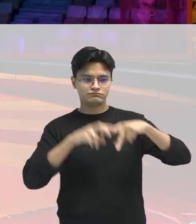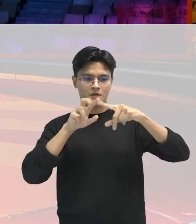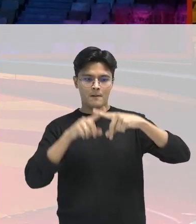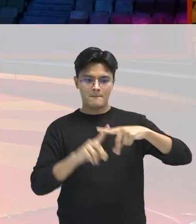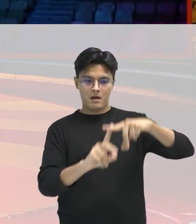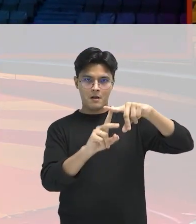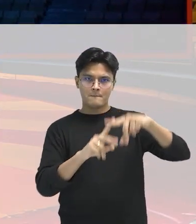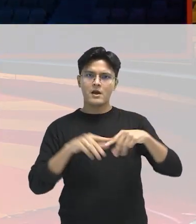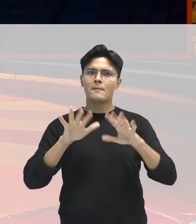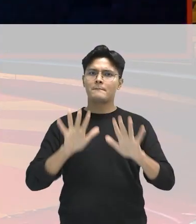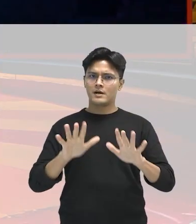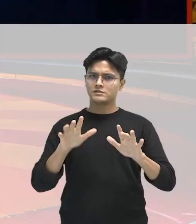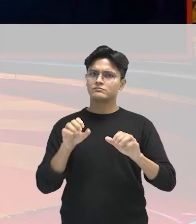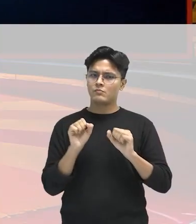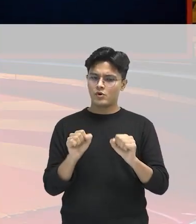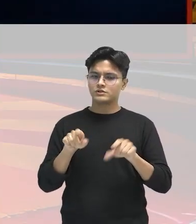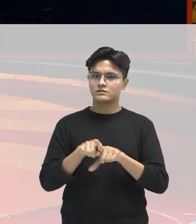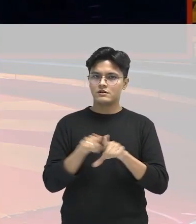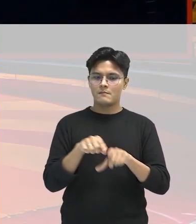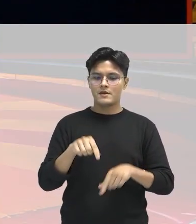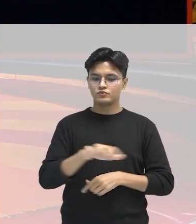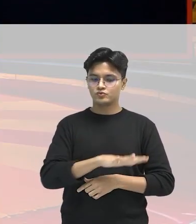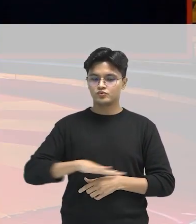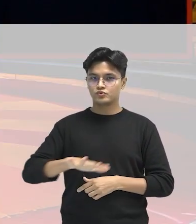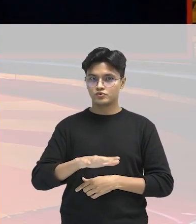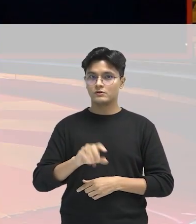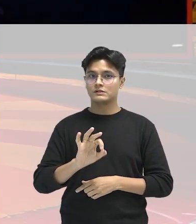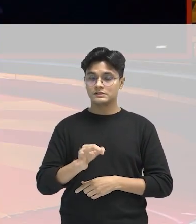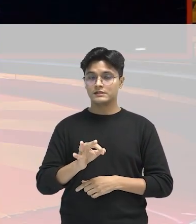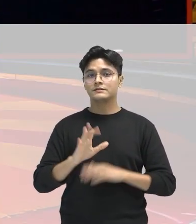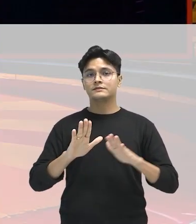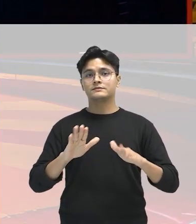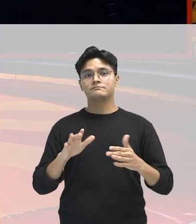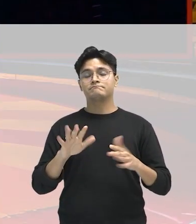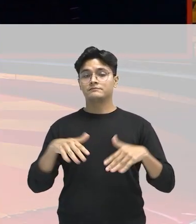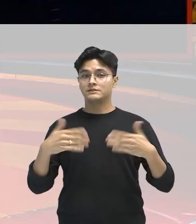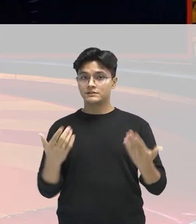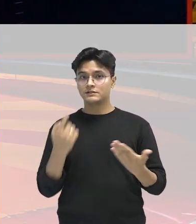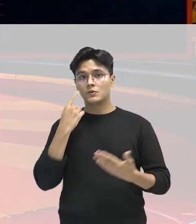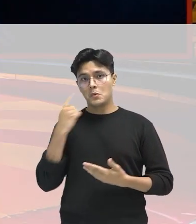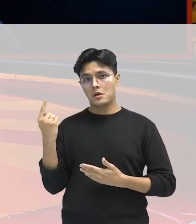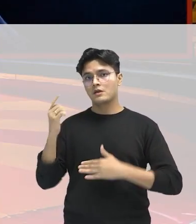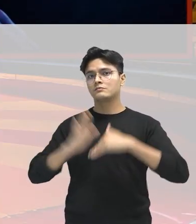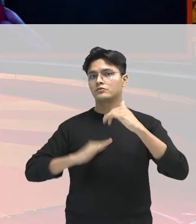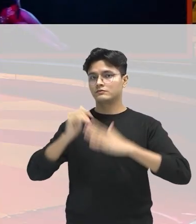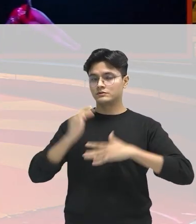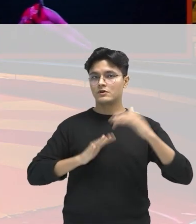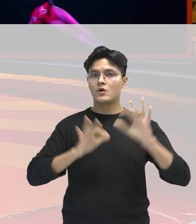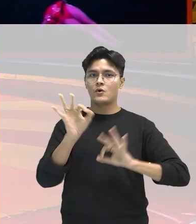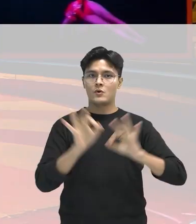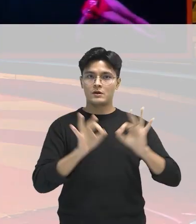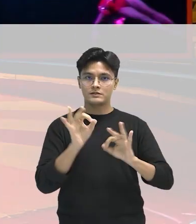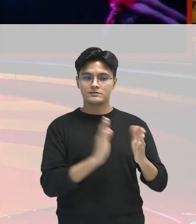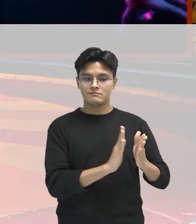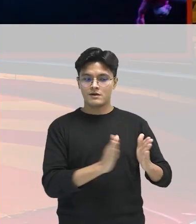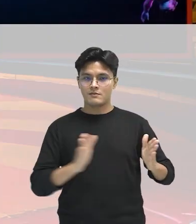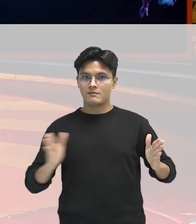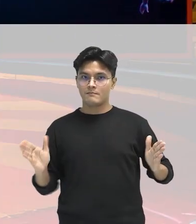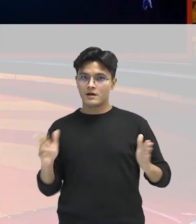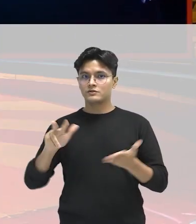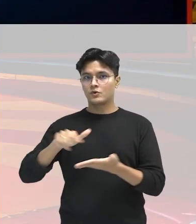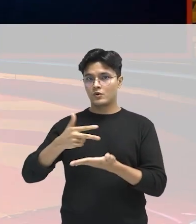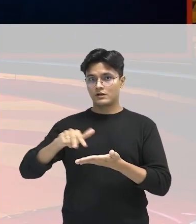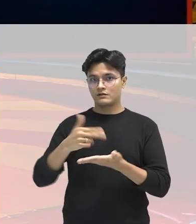ser feita no solo também, tá? Então, os acrobatas, eles montam aí uma série coreográfica acompanhada